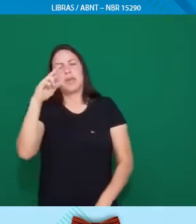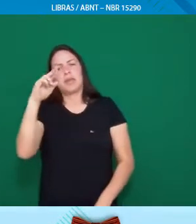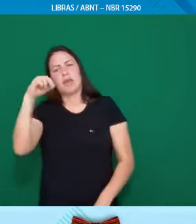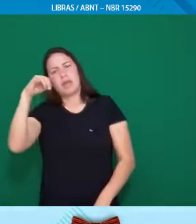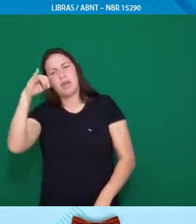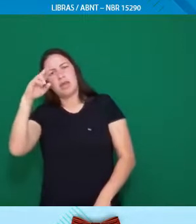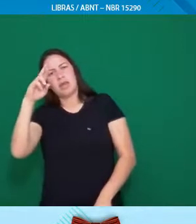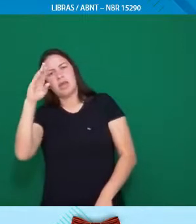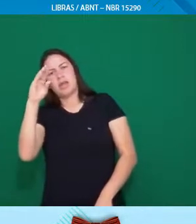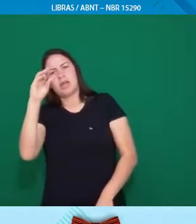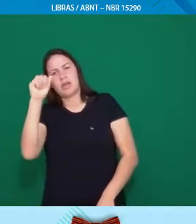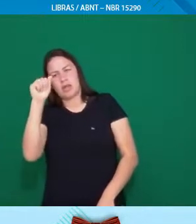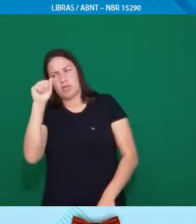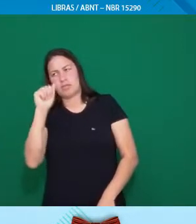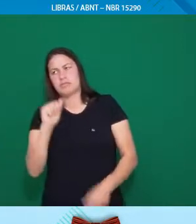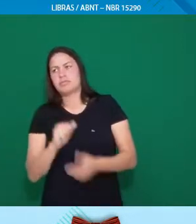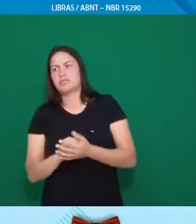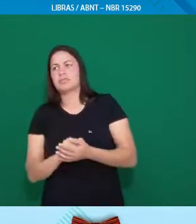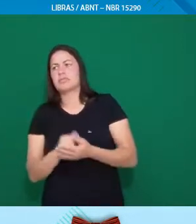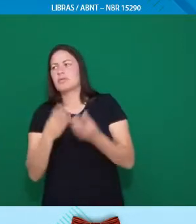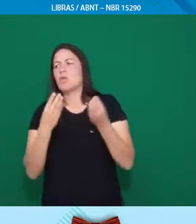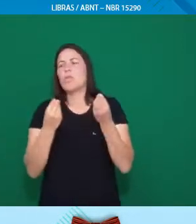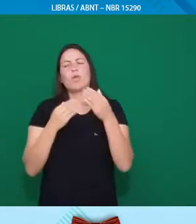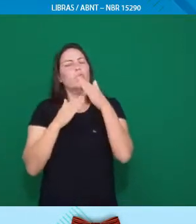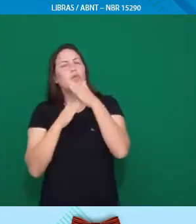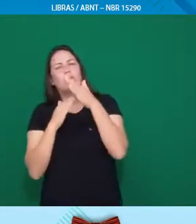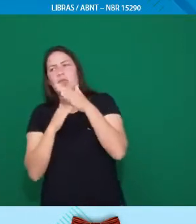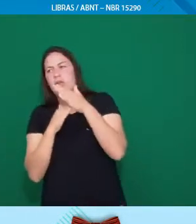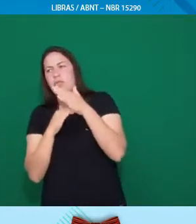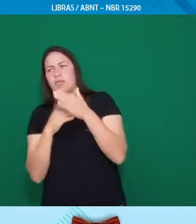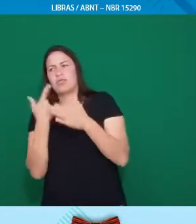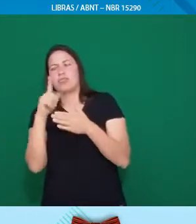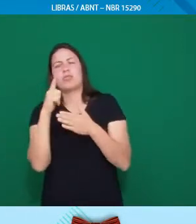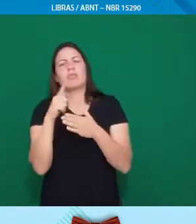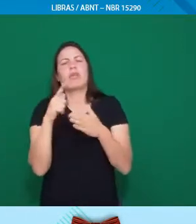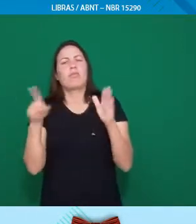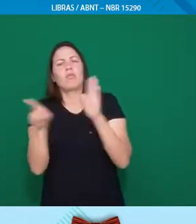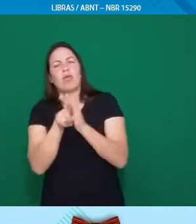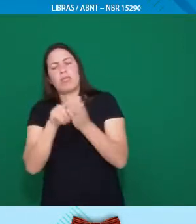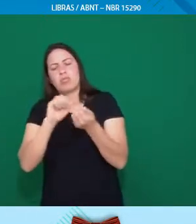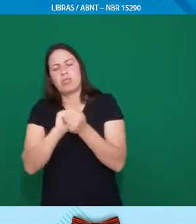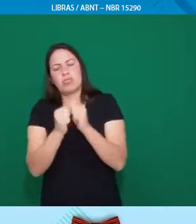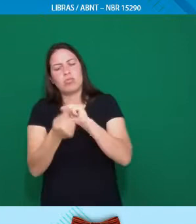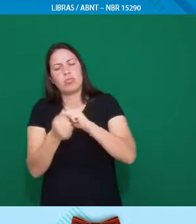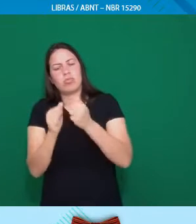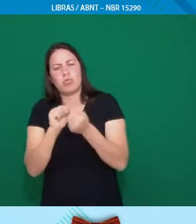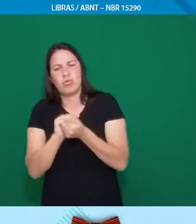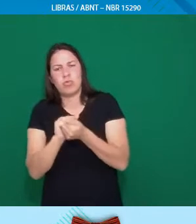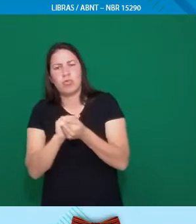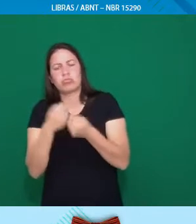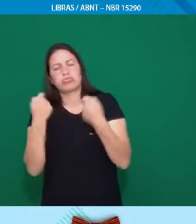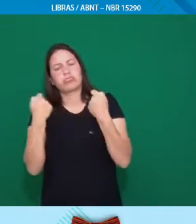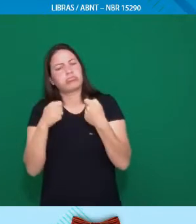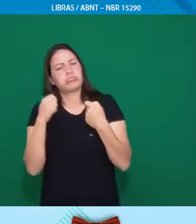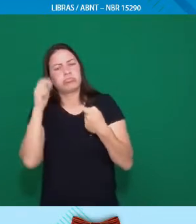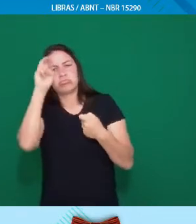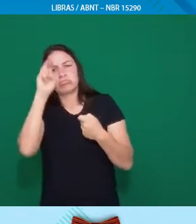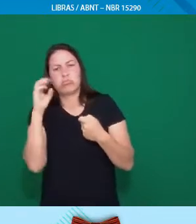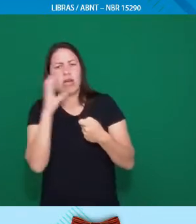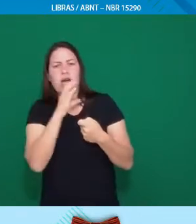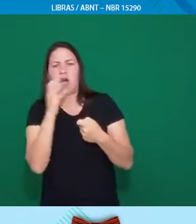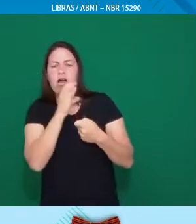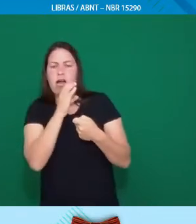como Vereador mochila Falou tanto tempo Nossa em um campo de futebol lá no nosso baixo então aí a necessidade